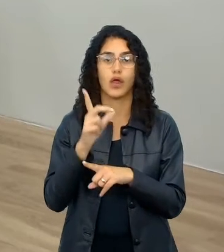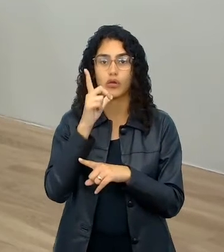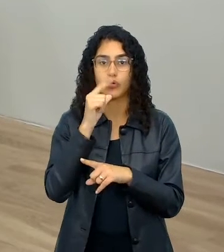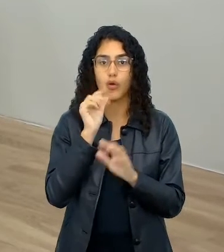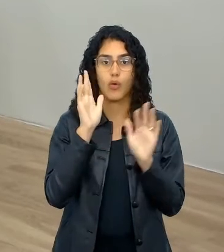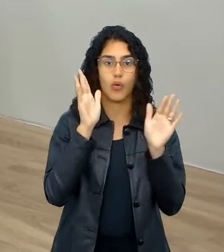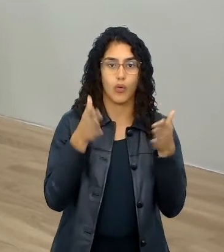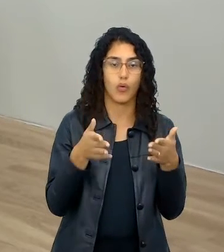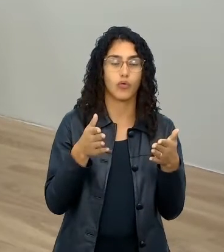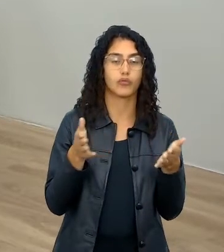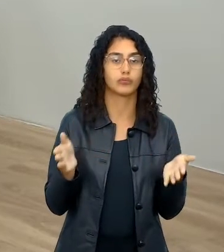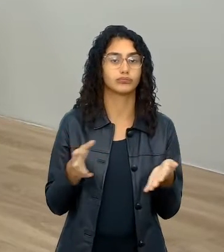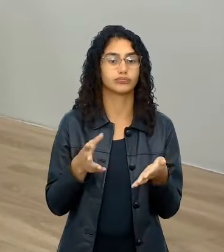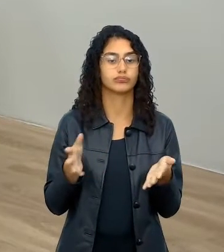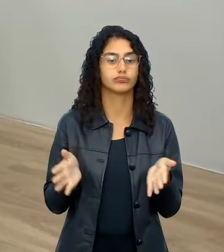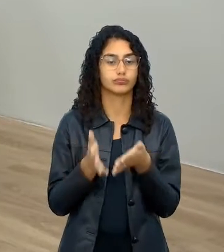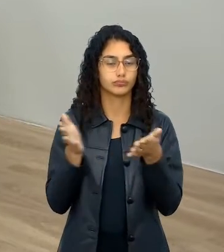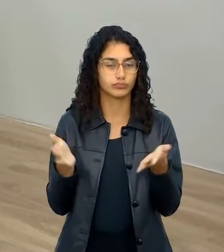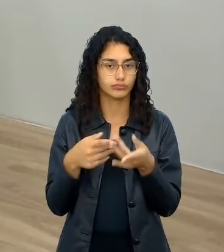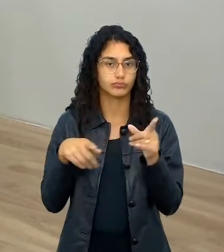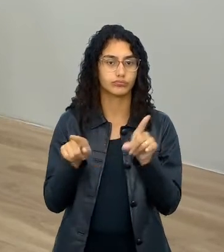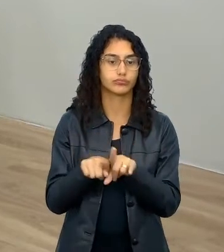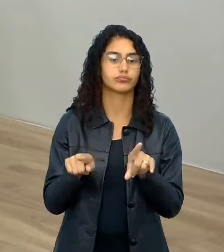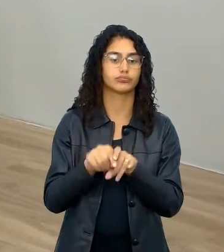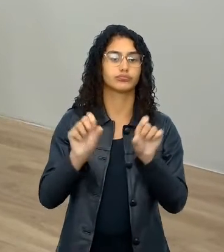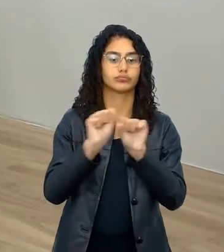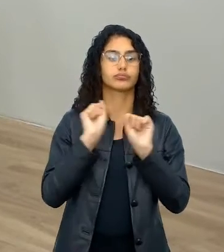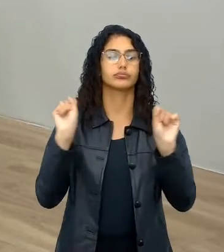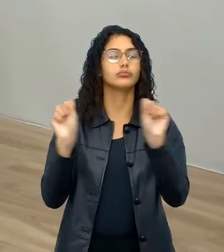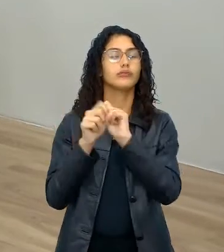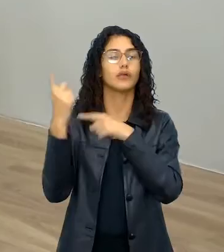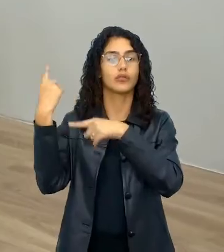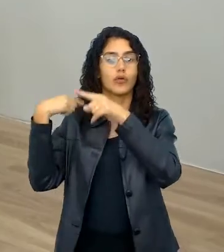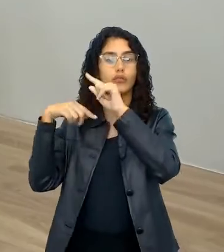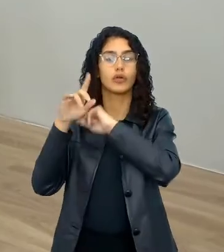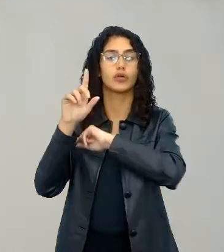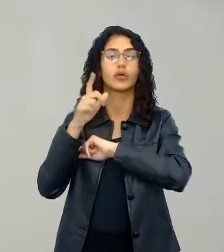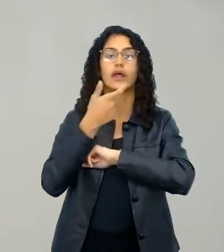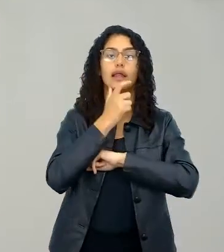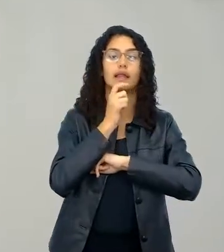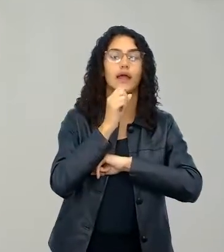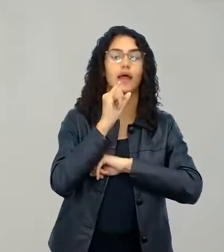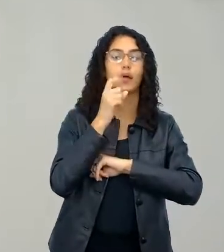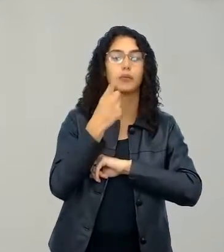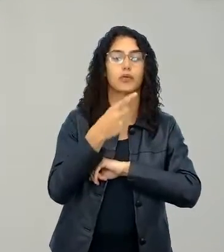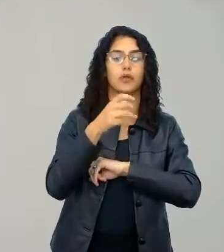hoje, ele foi inspirado num sistema desenvolvido na Inglaterra em